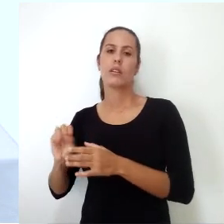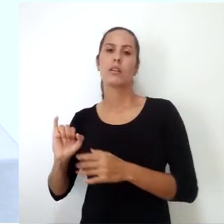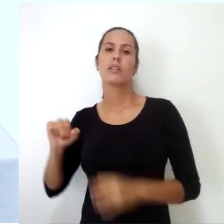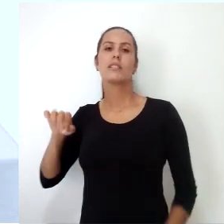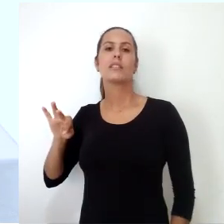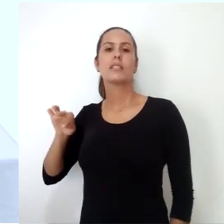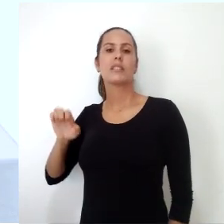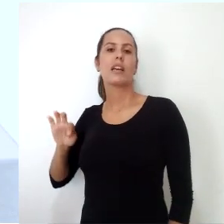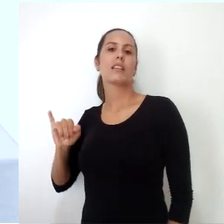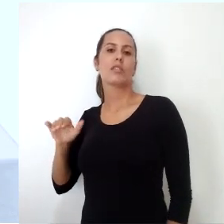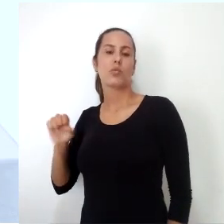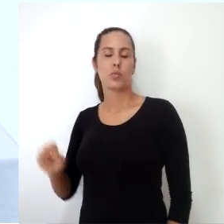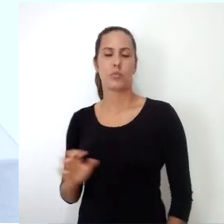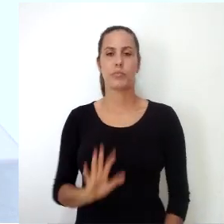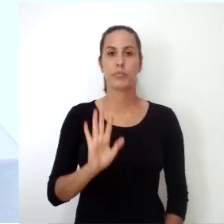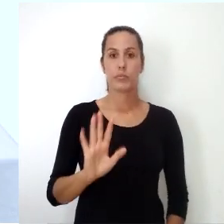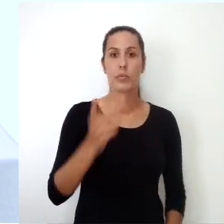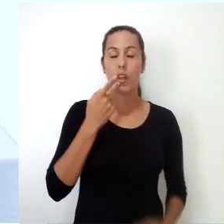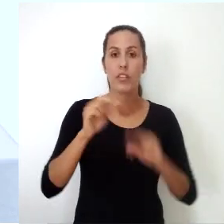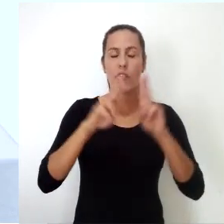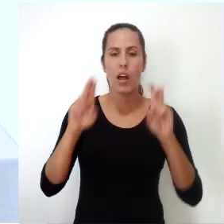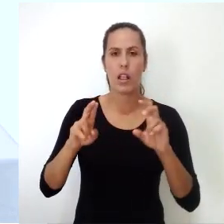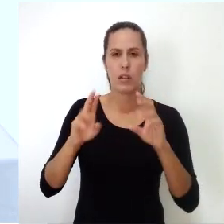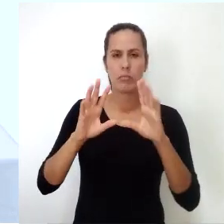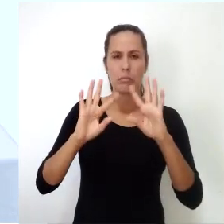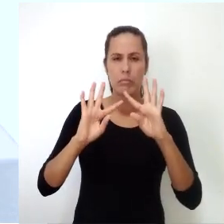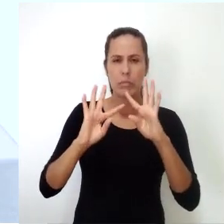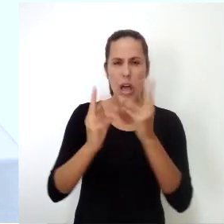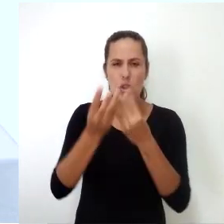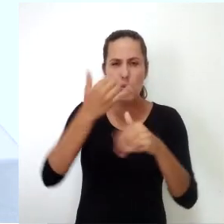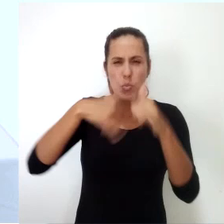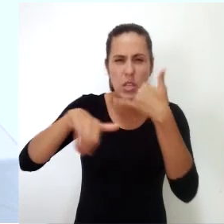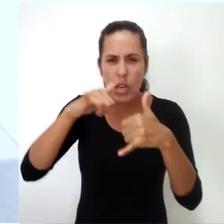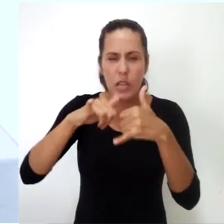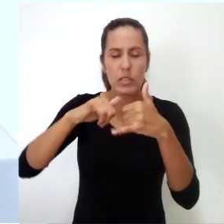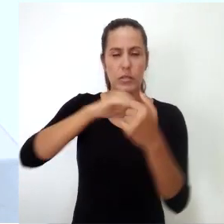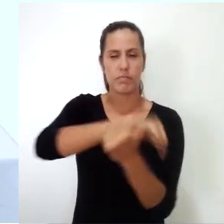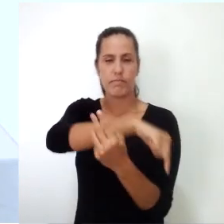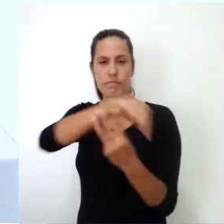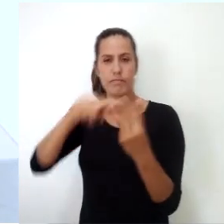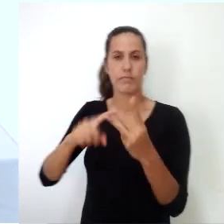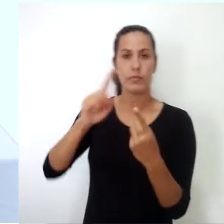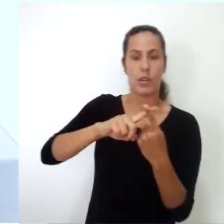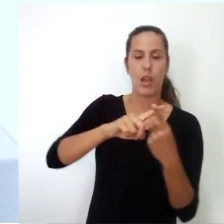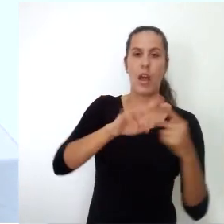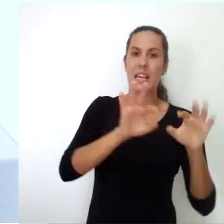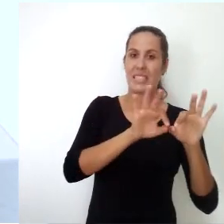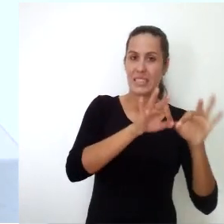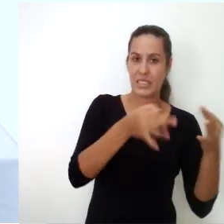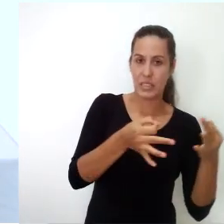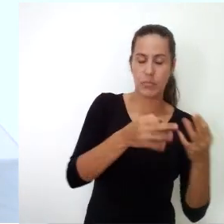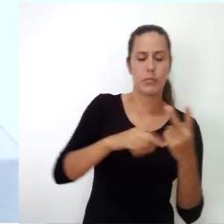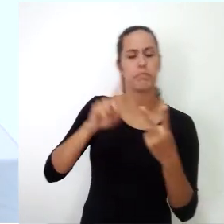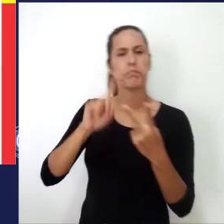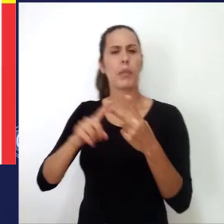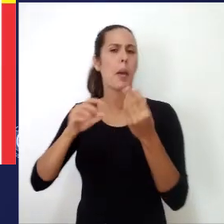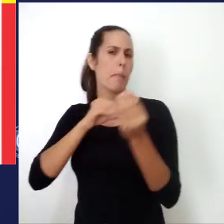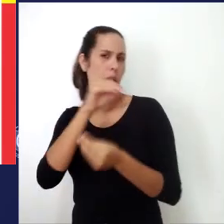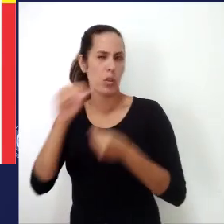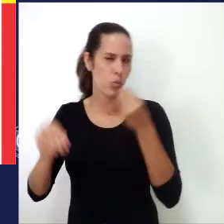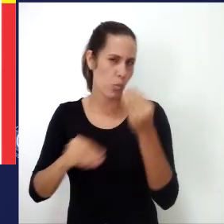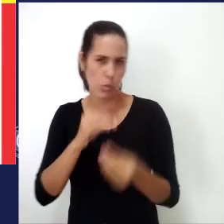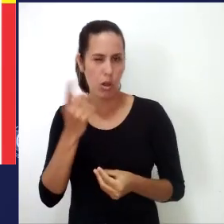As substâncias elas podem ser simples, elas podem ser misturas. E daí, se você observar bem